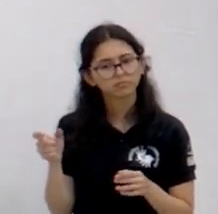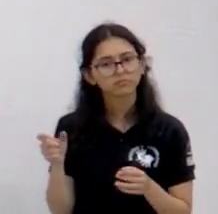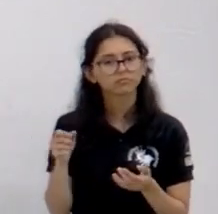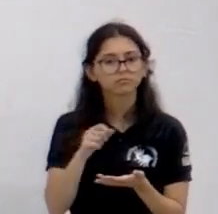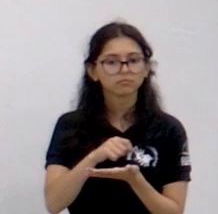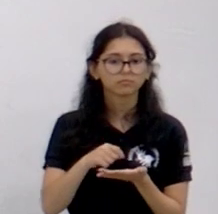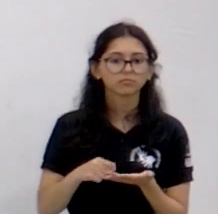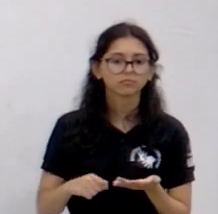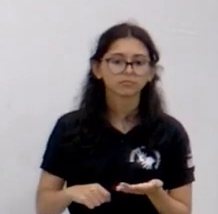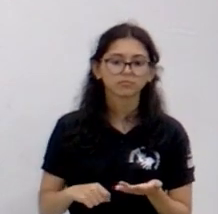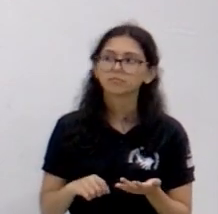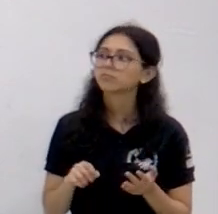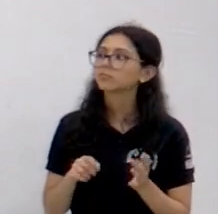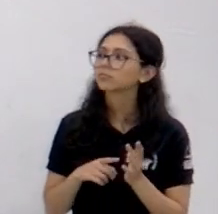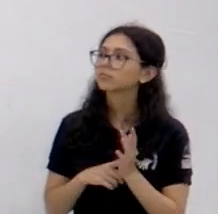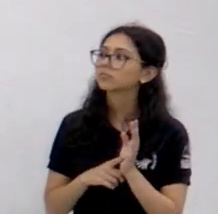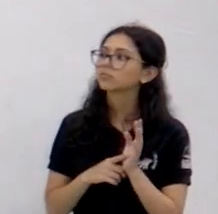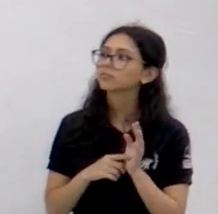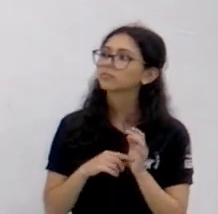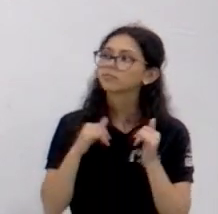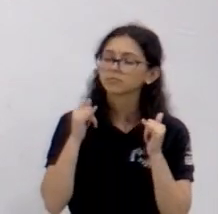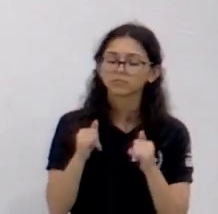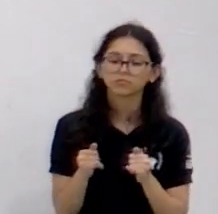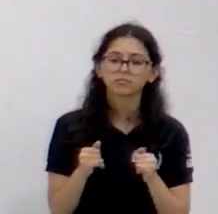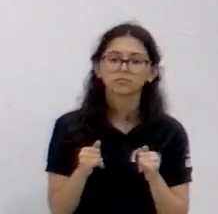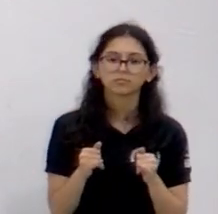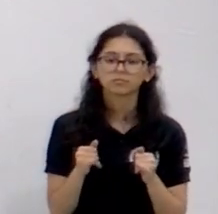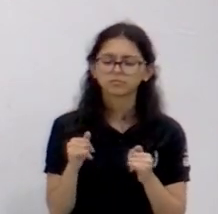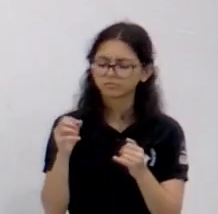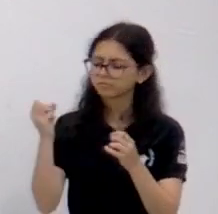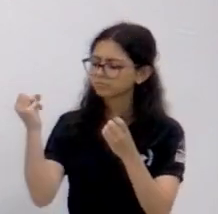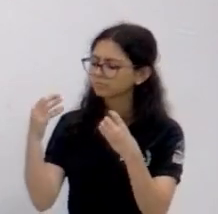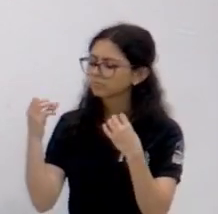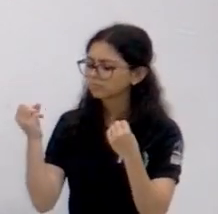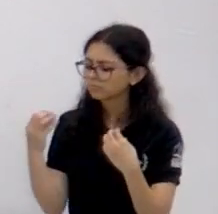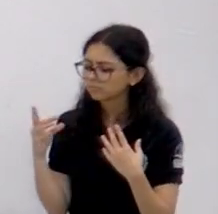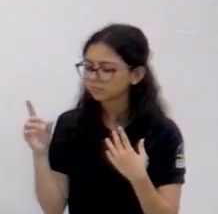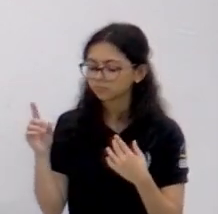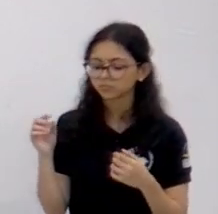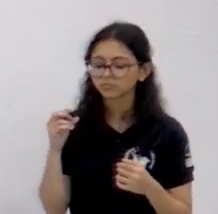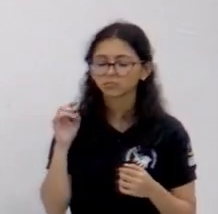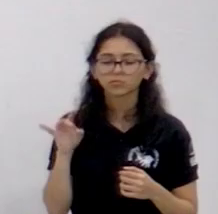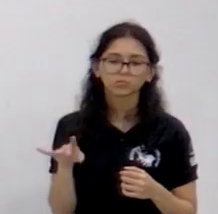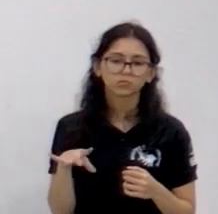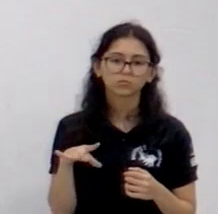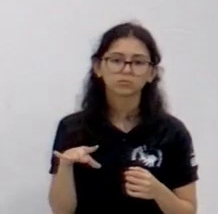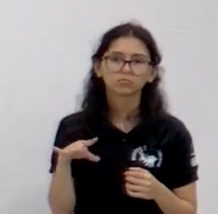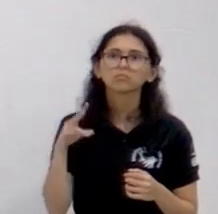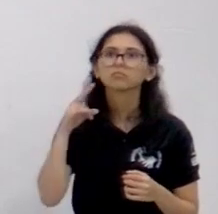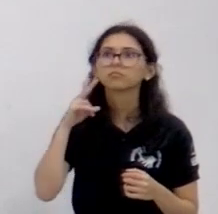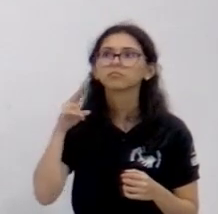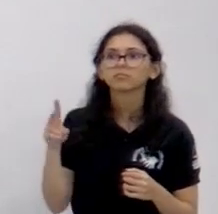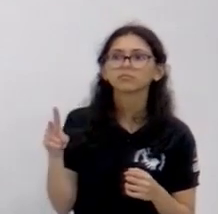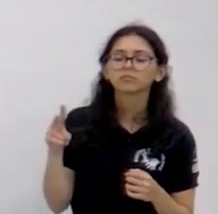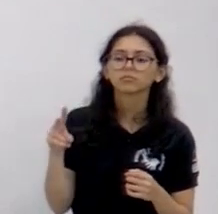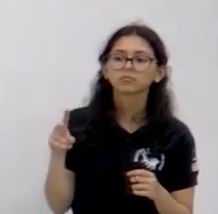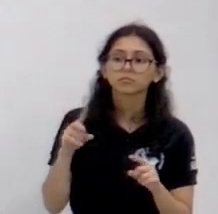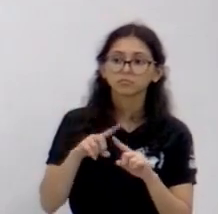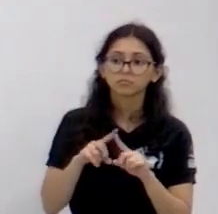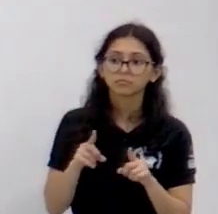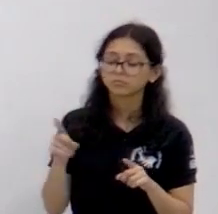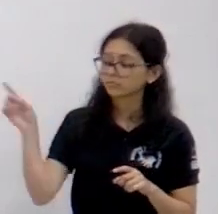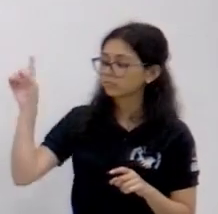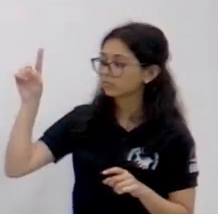dá-me alguma prova clara de que isso não é uma mera visão, e que a mensagem realmente veio da parte de Deus, anunciando-me um